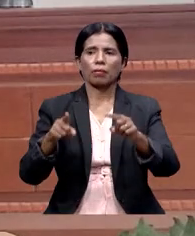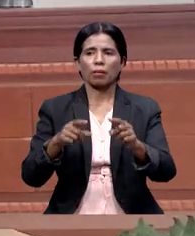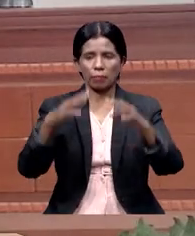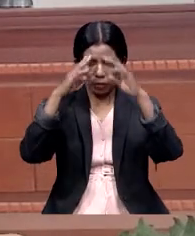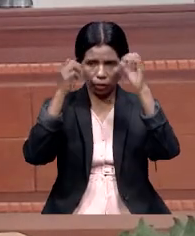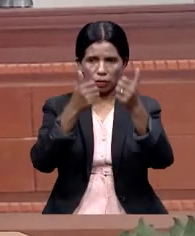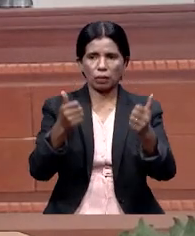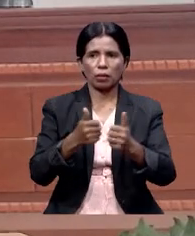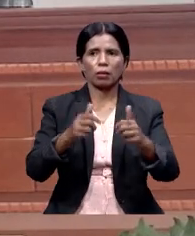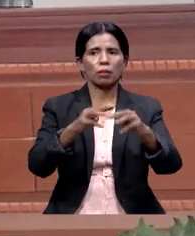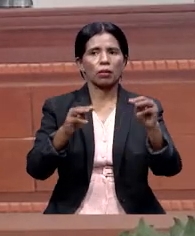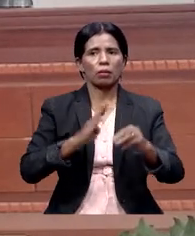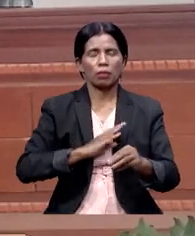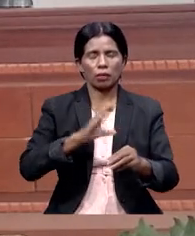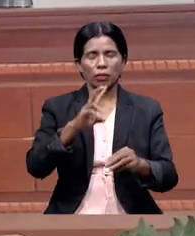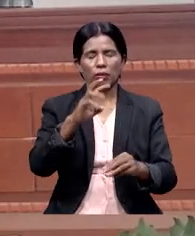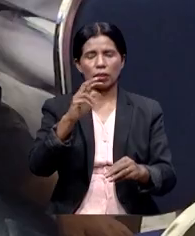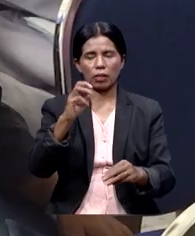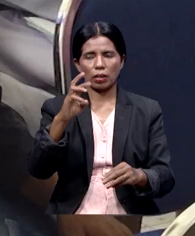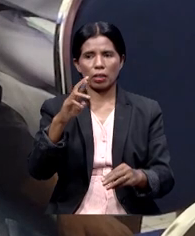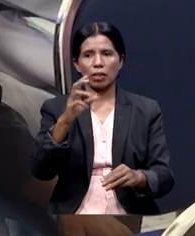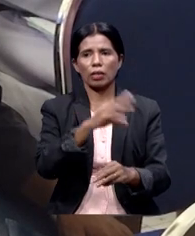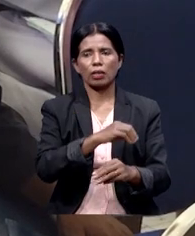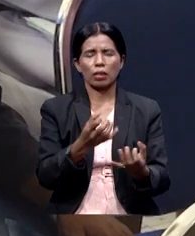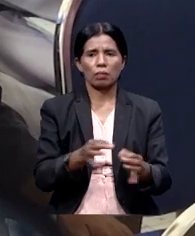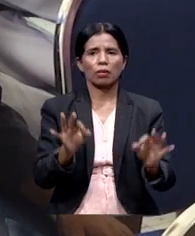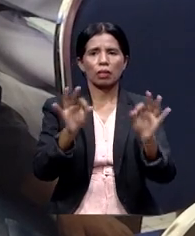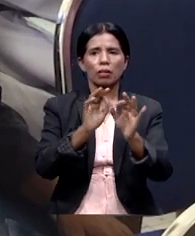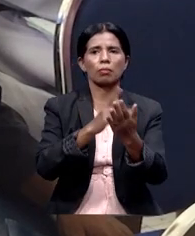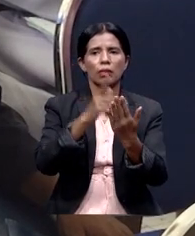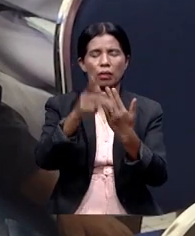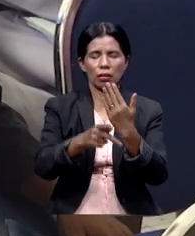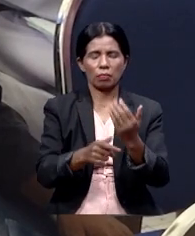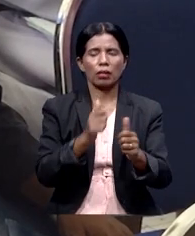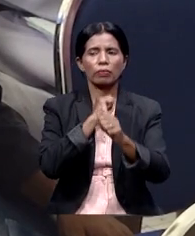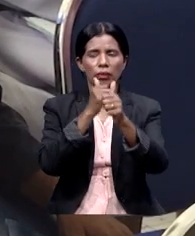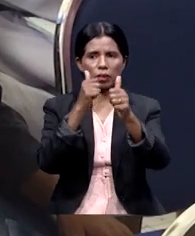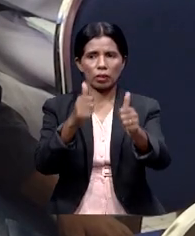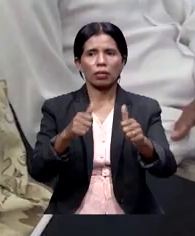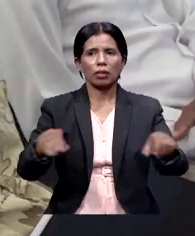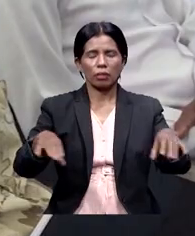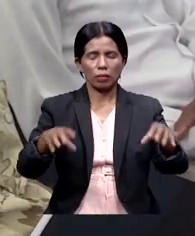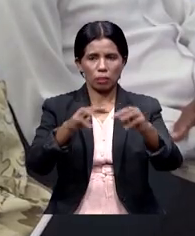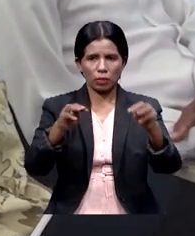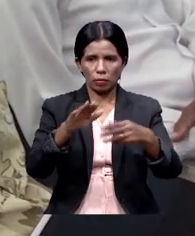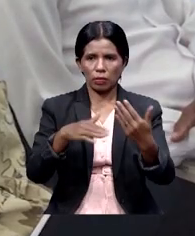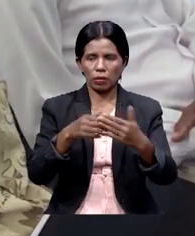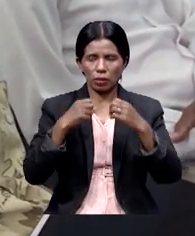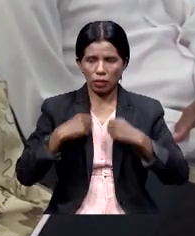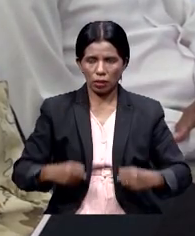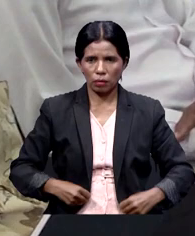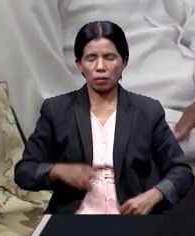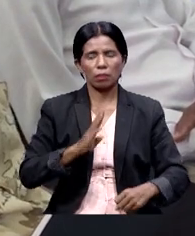Presidente autorreiro do município Baucau, Veneranda Lemos, considera importante programa Advocacia Integrada NB, Serviço Municipal Saúde Baucau